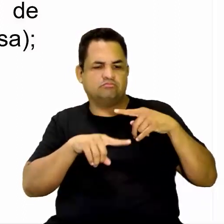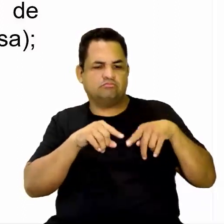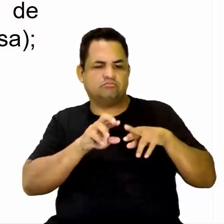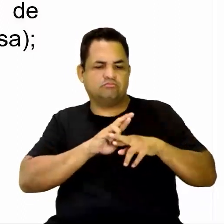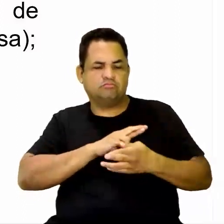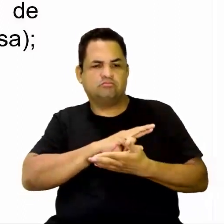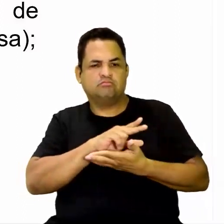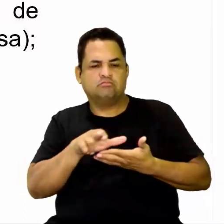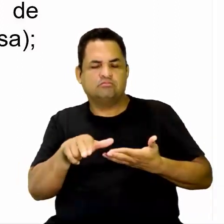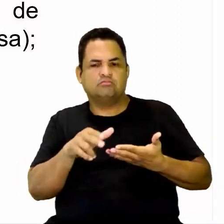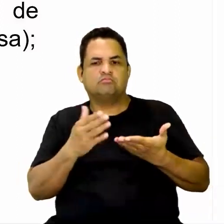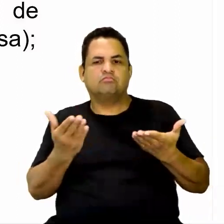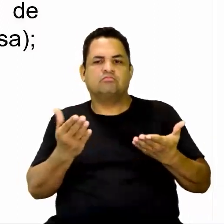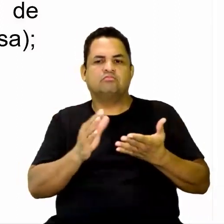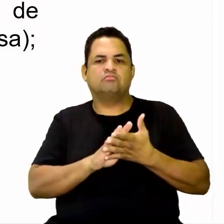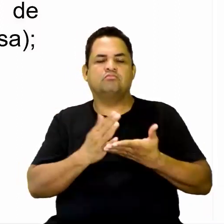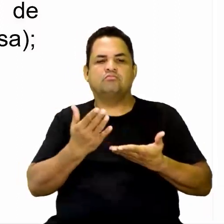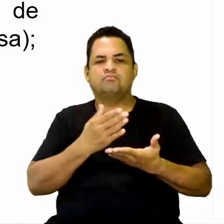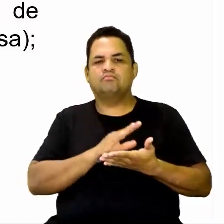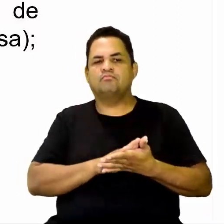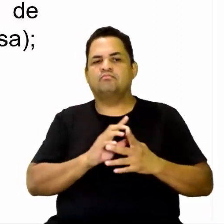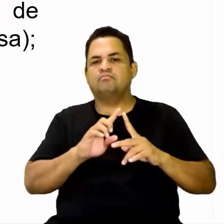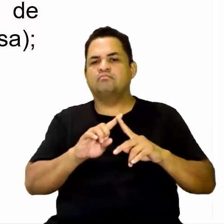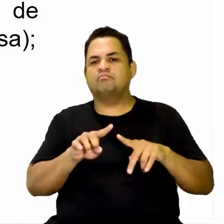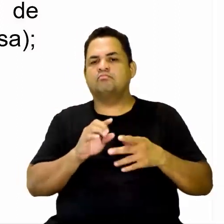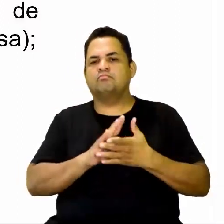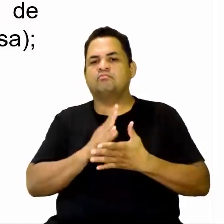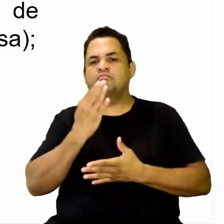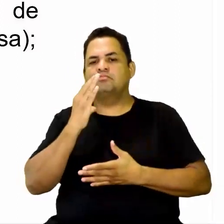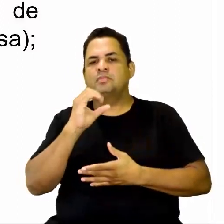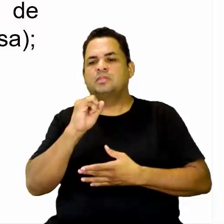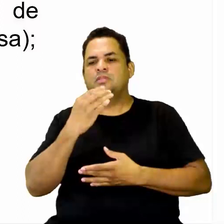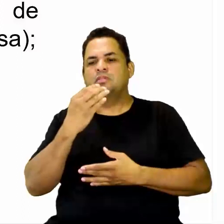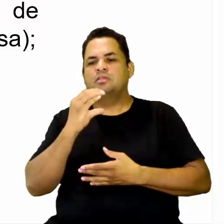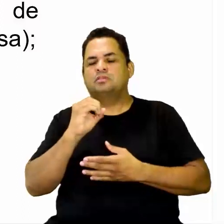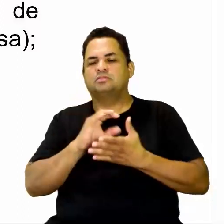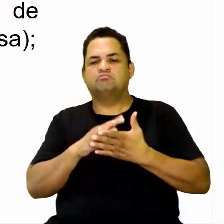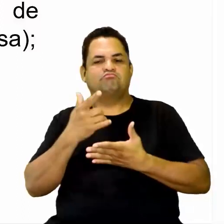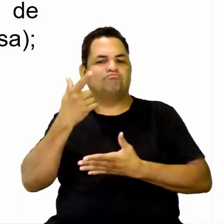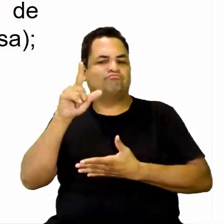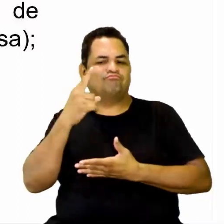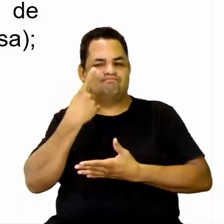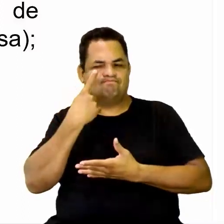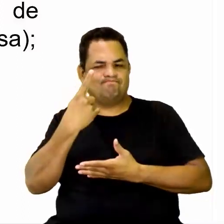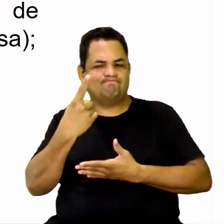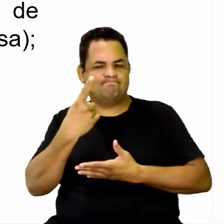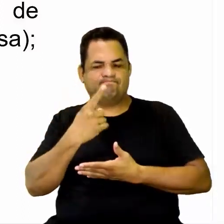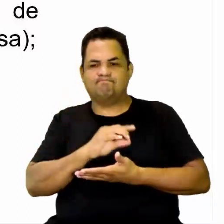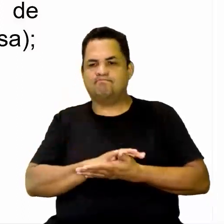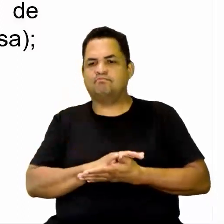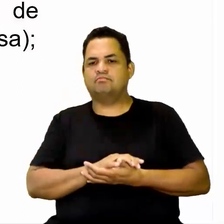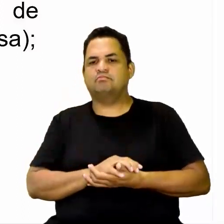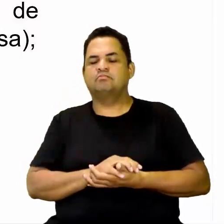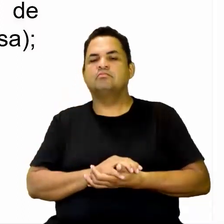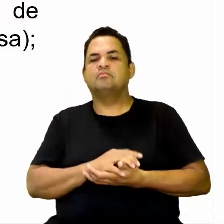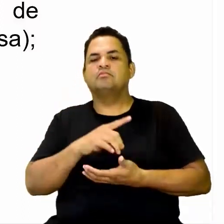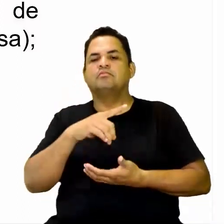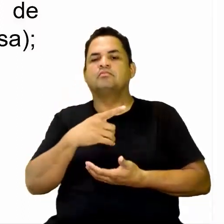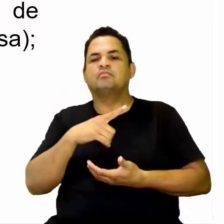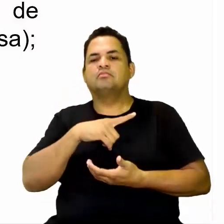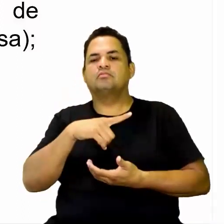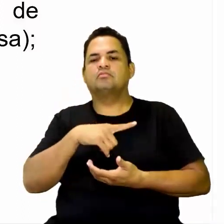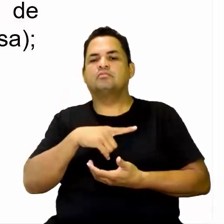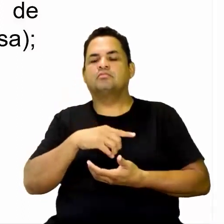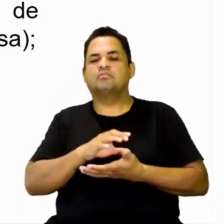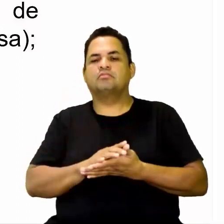Diversos, variados ali. Mas no aço você não consegue. O aço, ele é